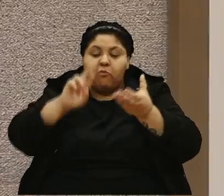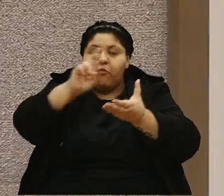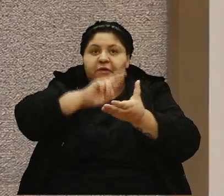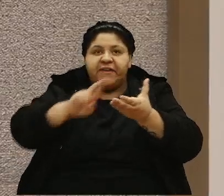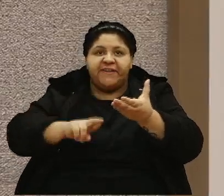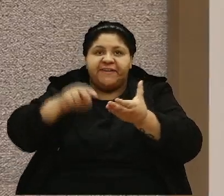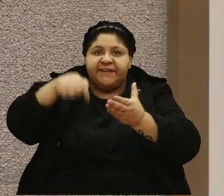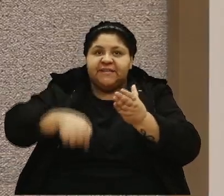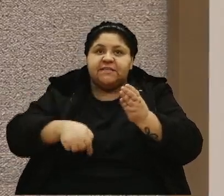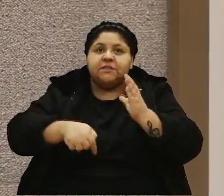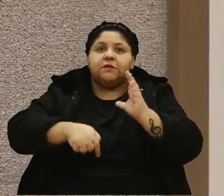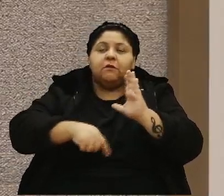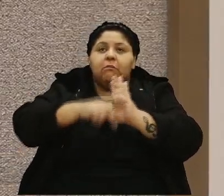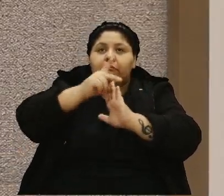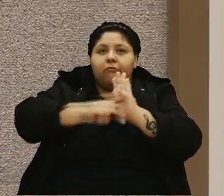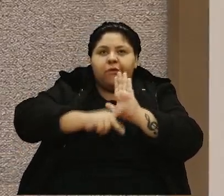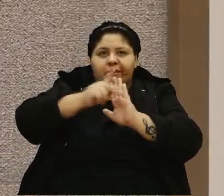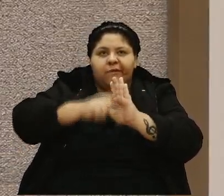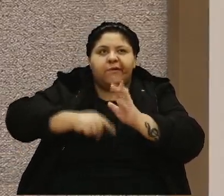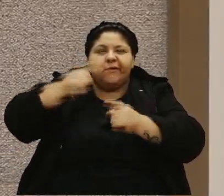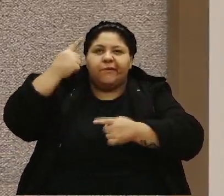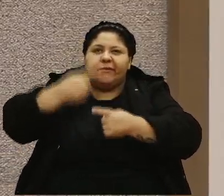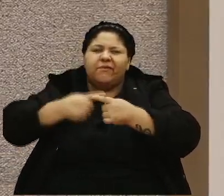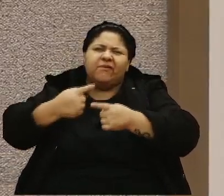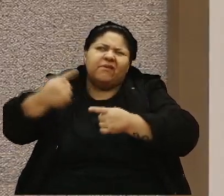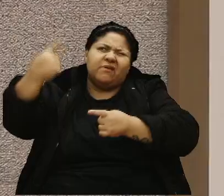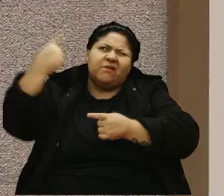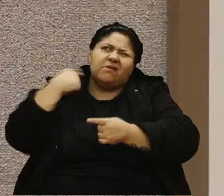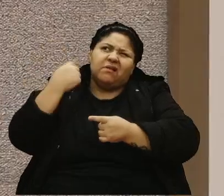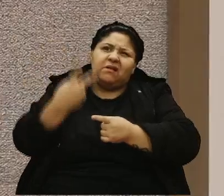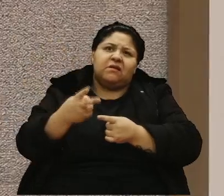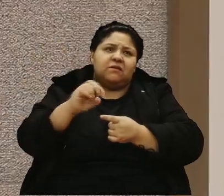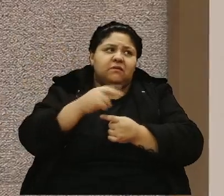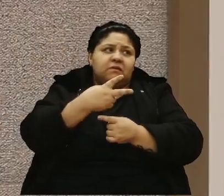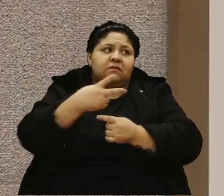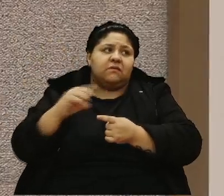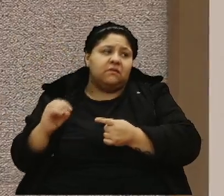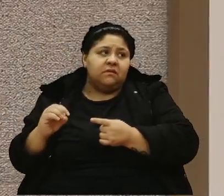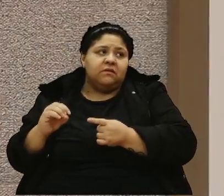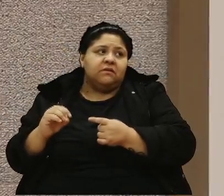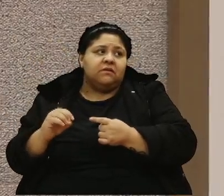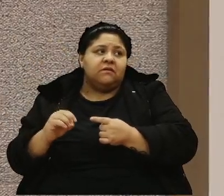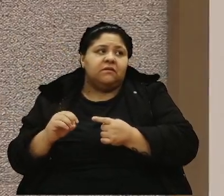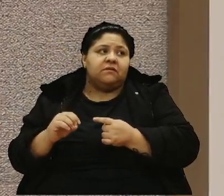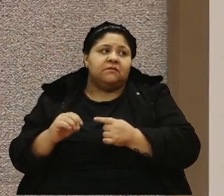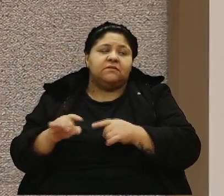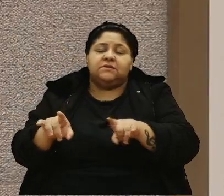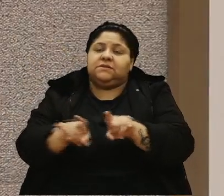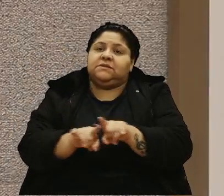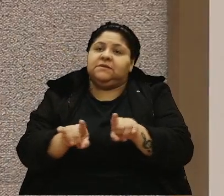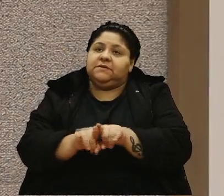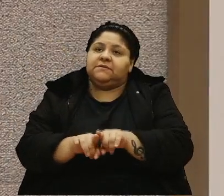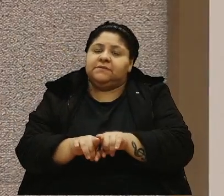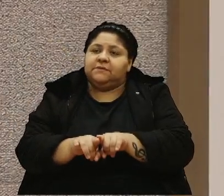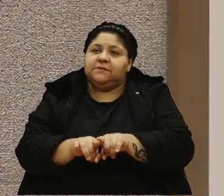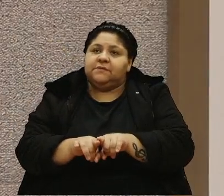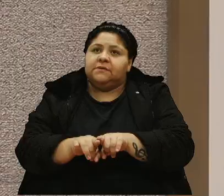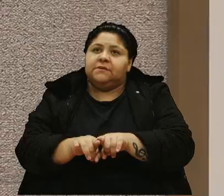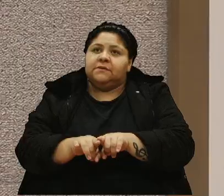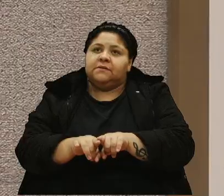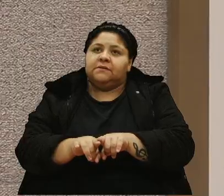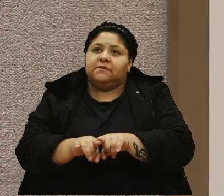esse processo, até porque lá em 2020, esse assunto, na